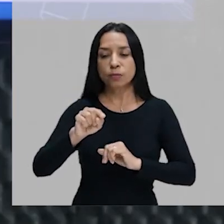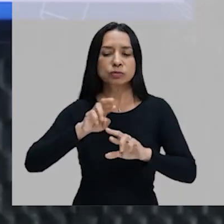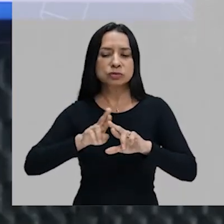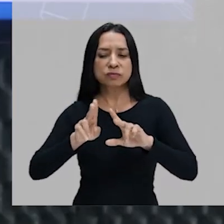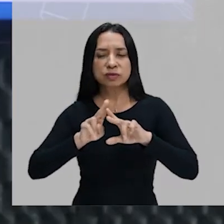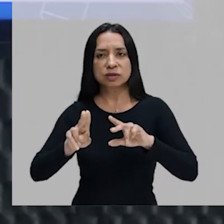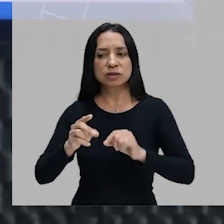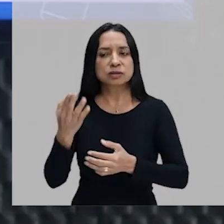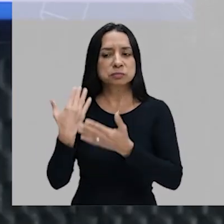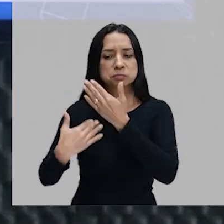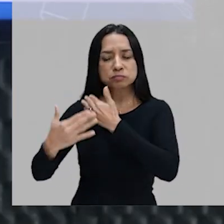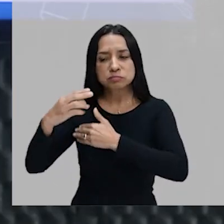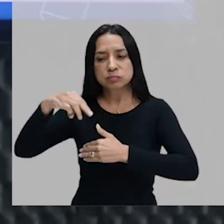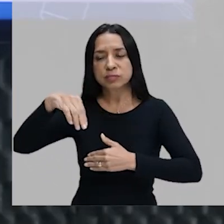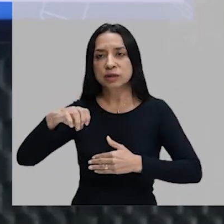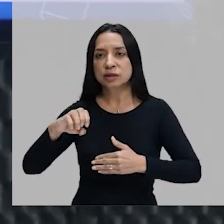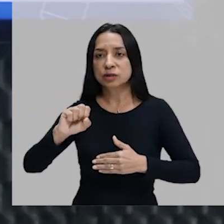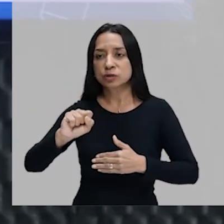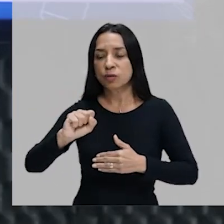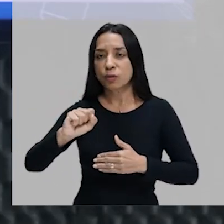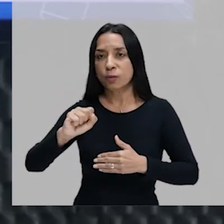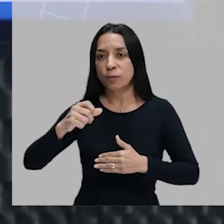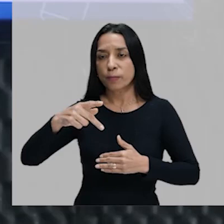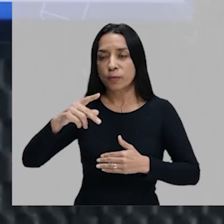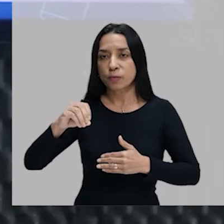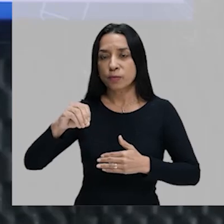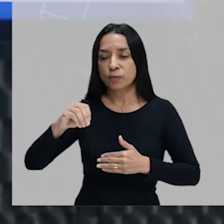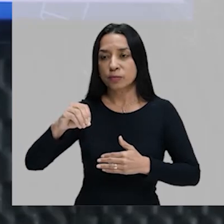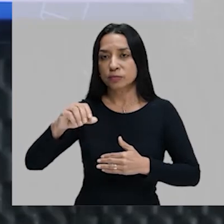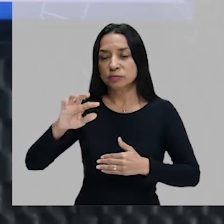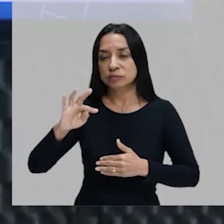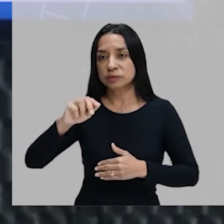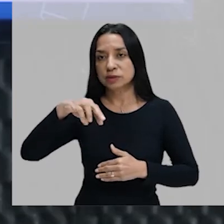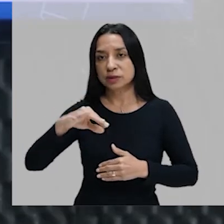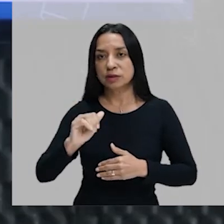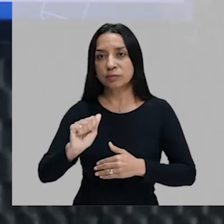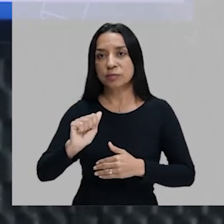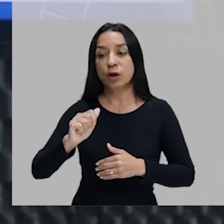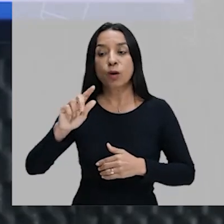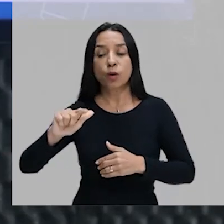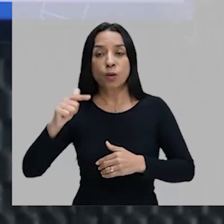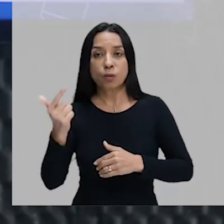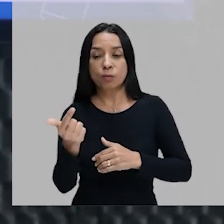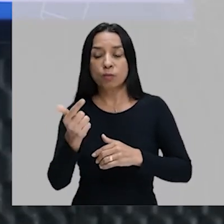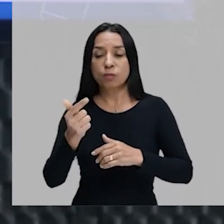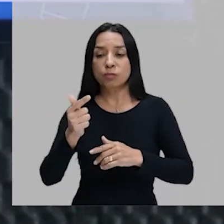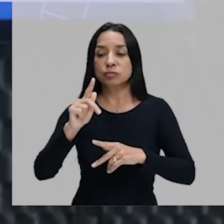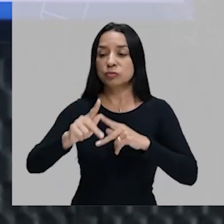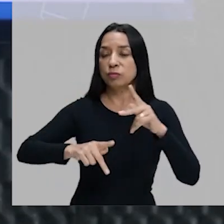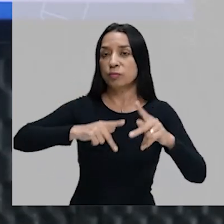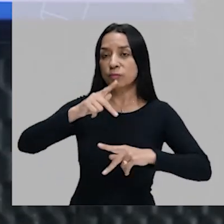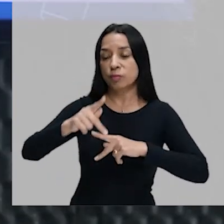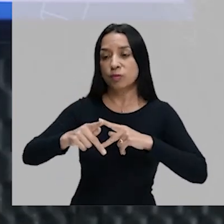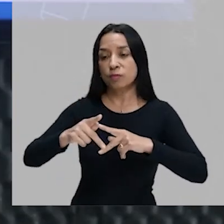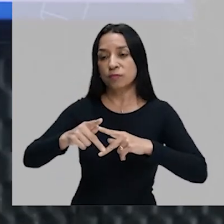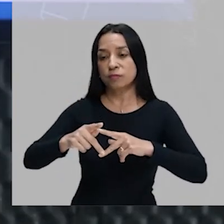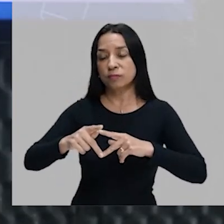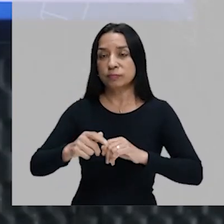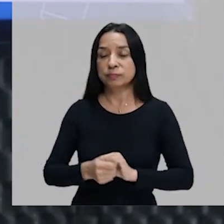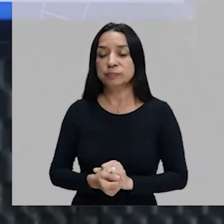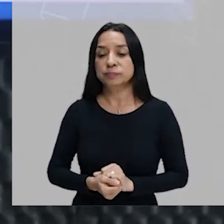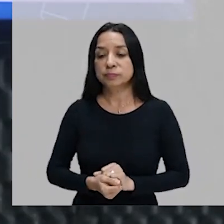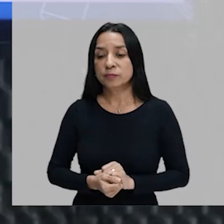imperadores da Mesopotâmia, que foi uma outra civilização da Antiguidade Oriental, aqueles imperadores como, por